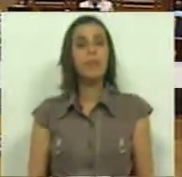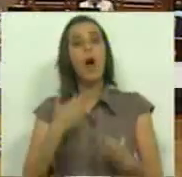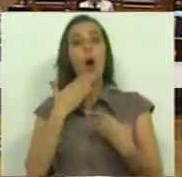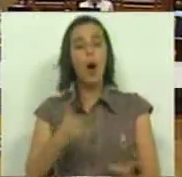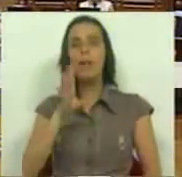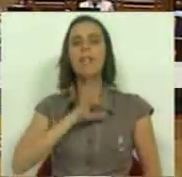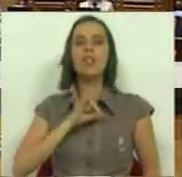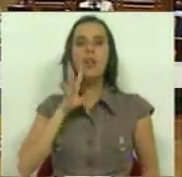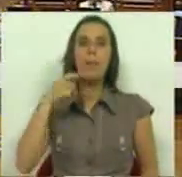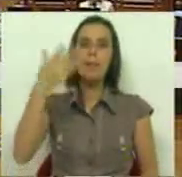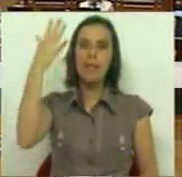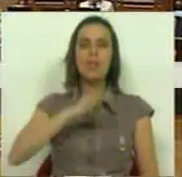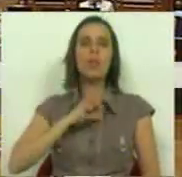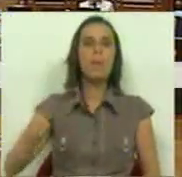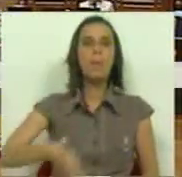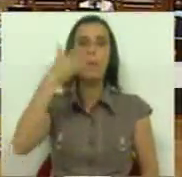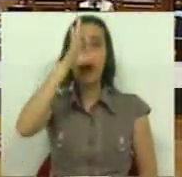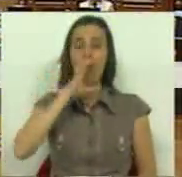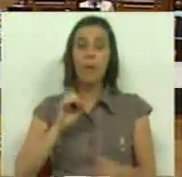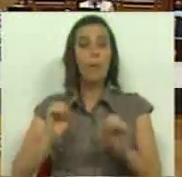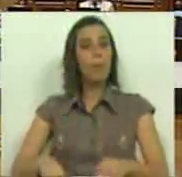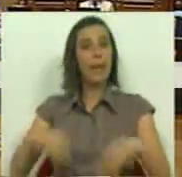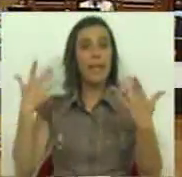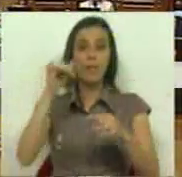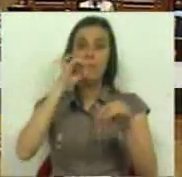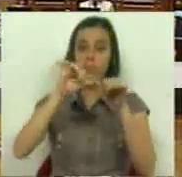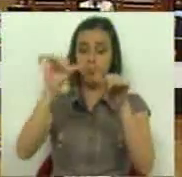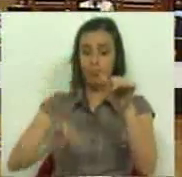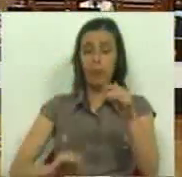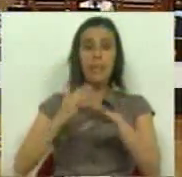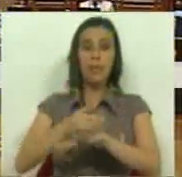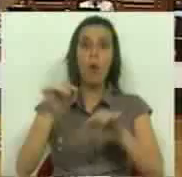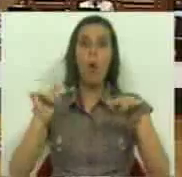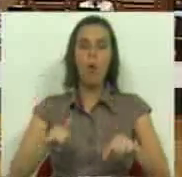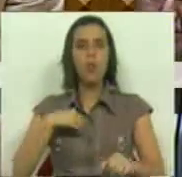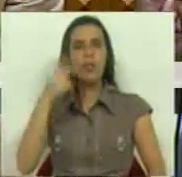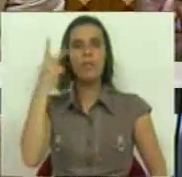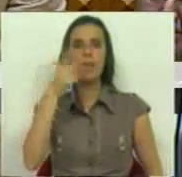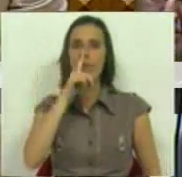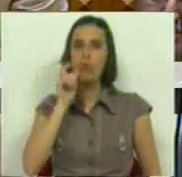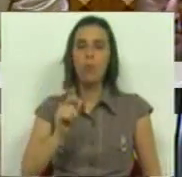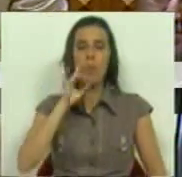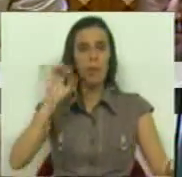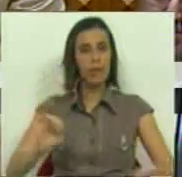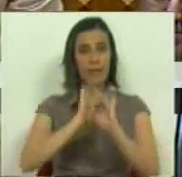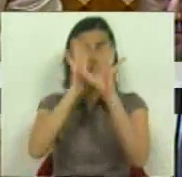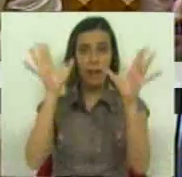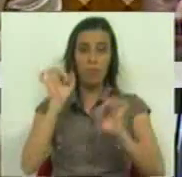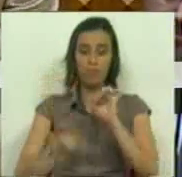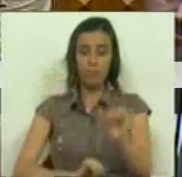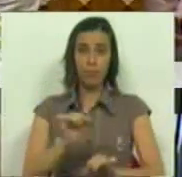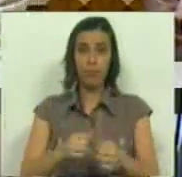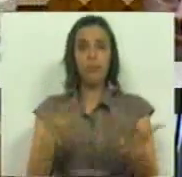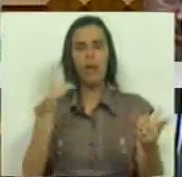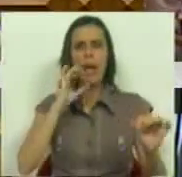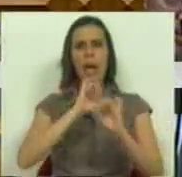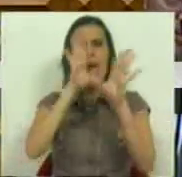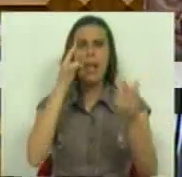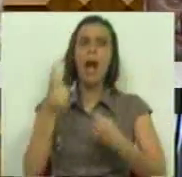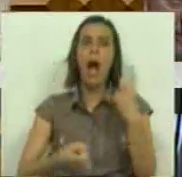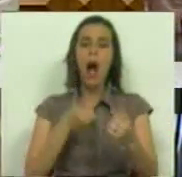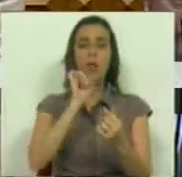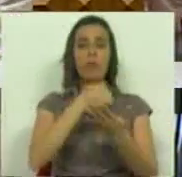Muito obrigado, Sra. Presidente. Sr. Primeiro-Ministro, no início da sua intervenção disse que hoje viveríamos um momento clarificador. Claro que